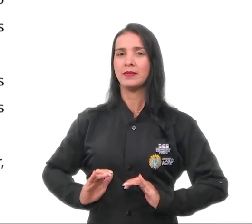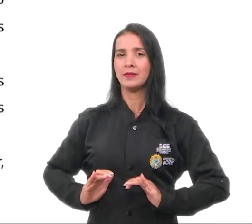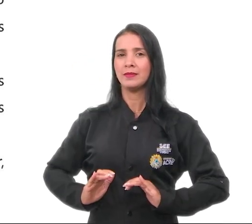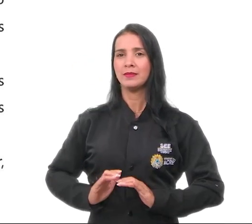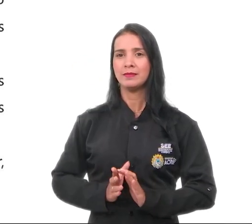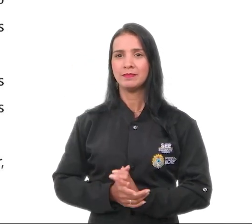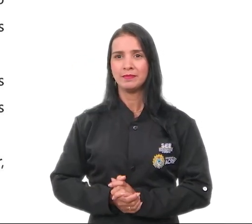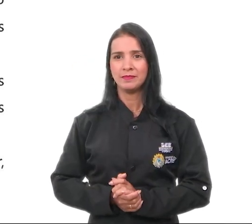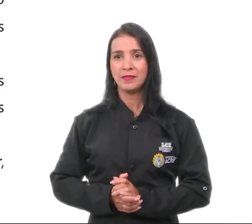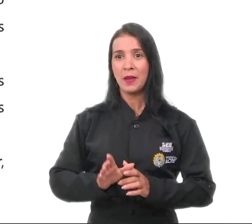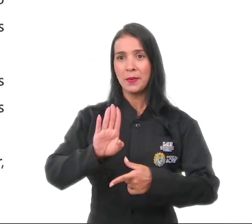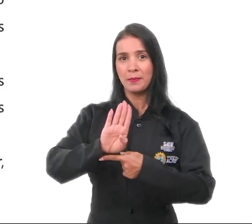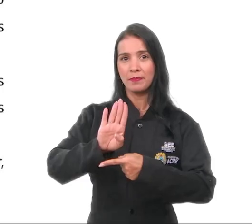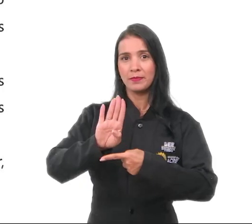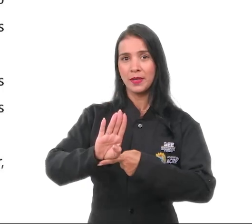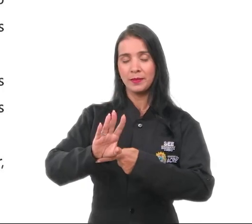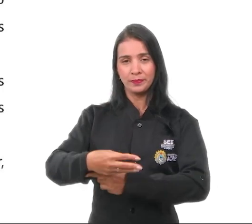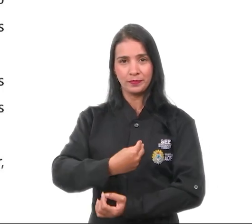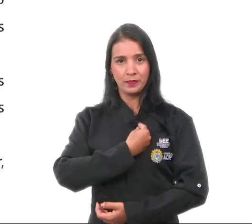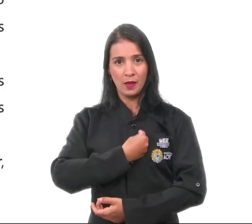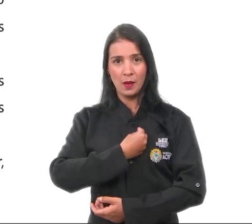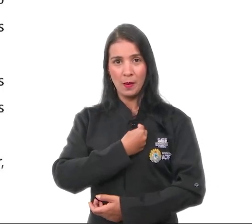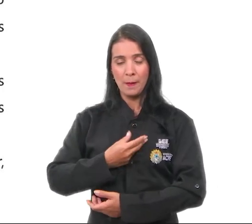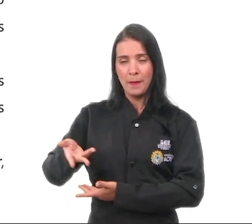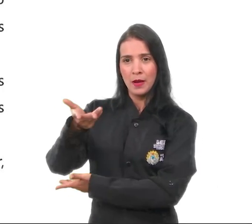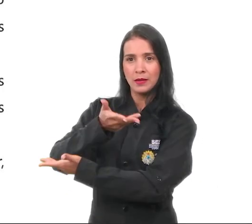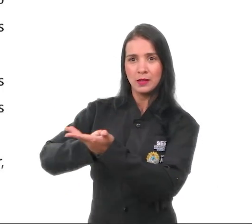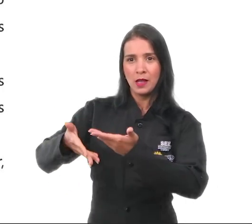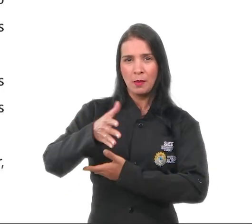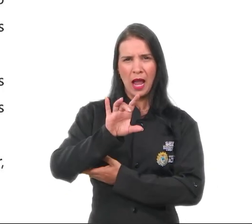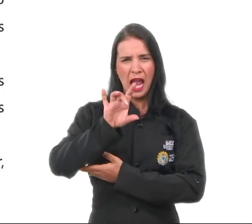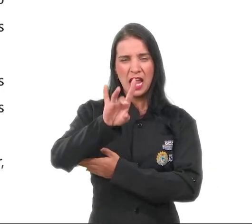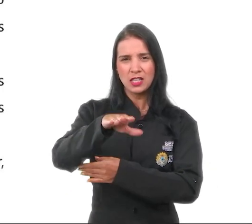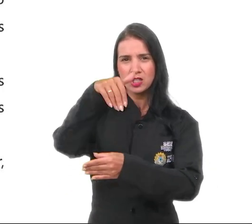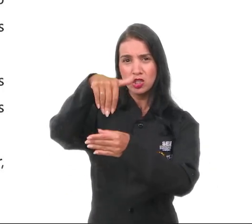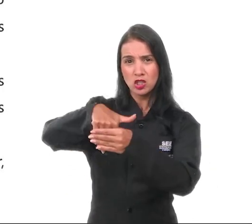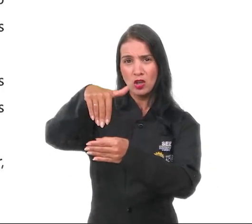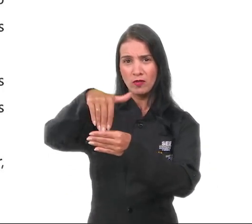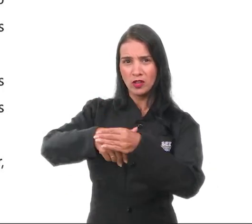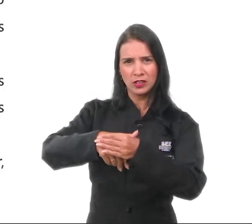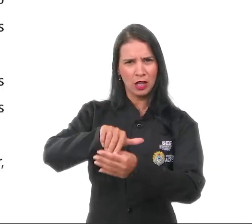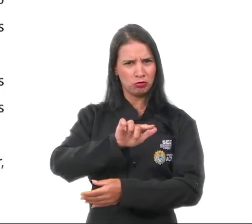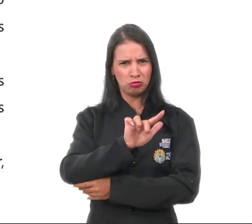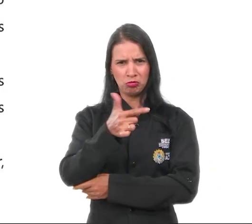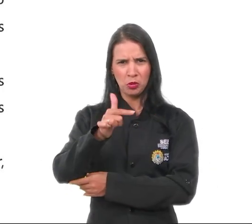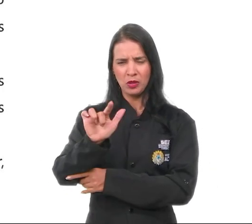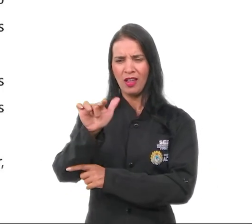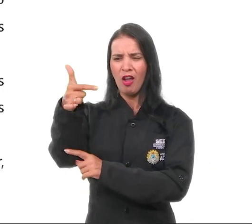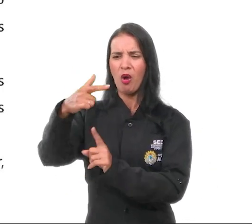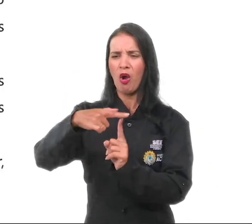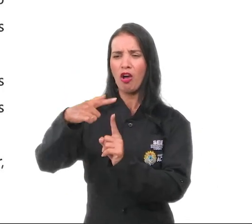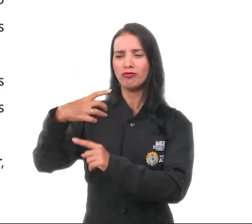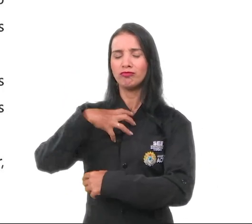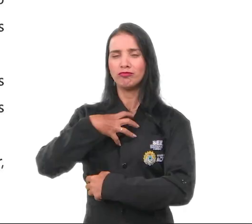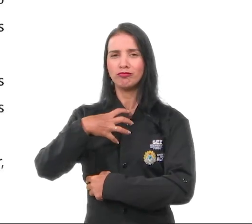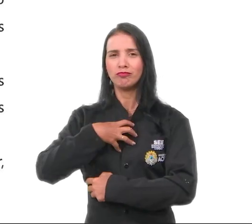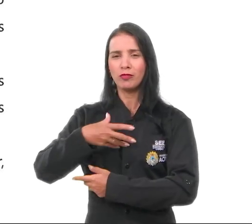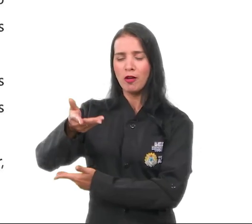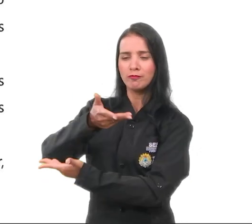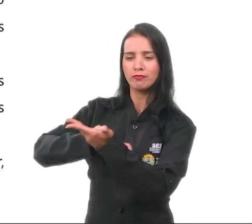participação cidadã se limita ao voto, não havendo outras formas de interação com as